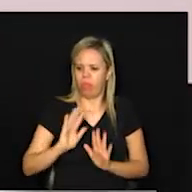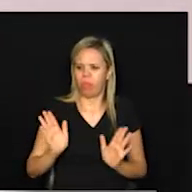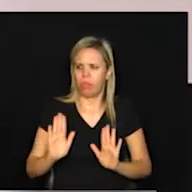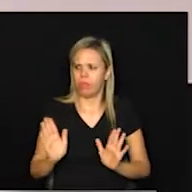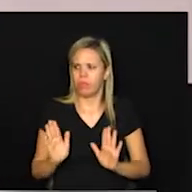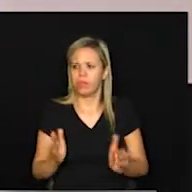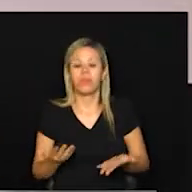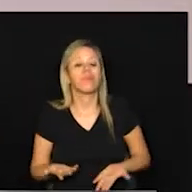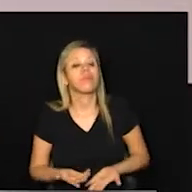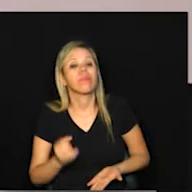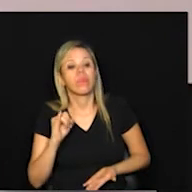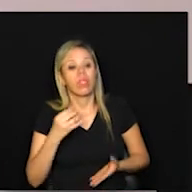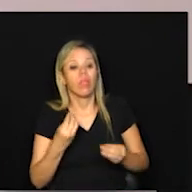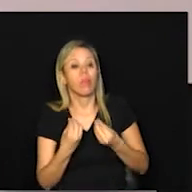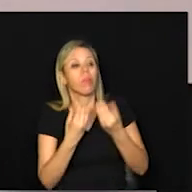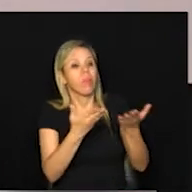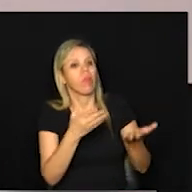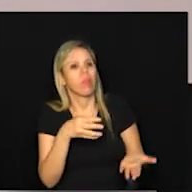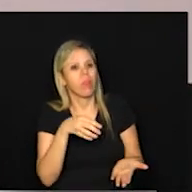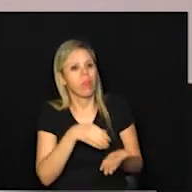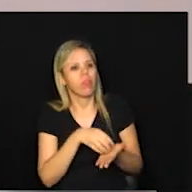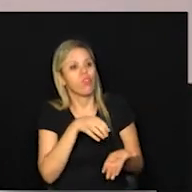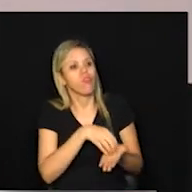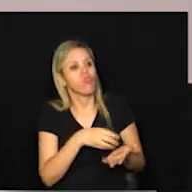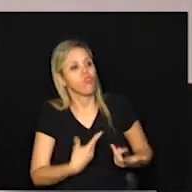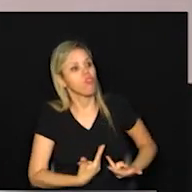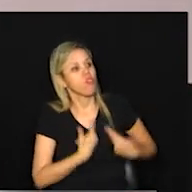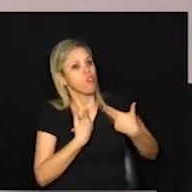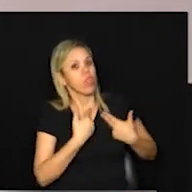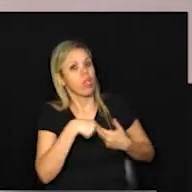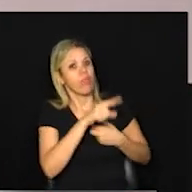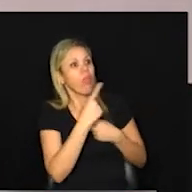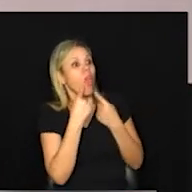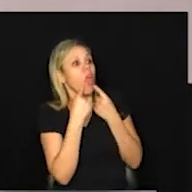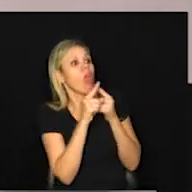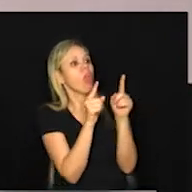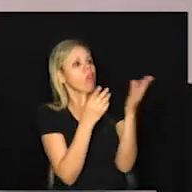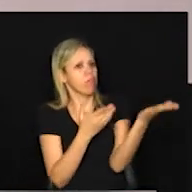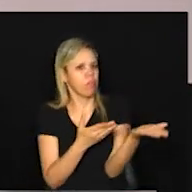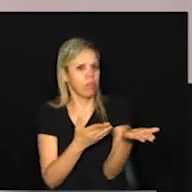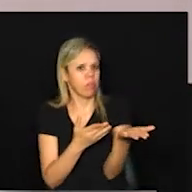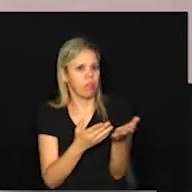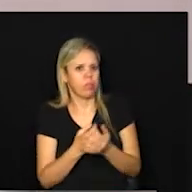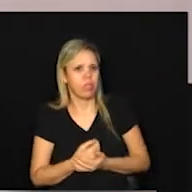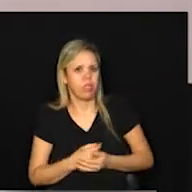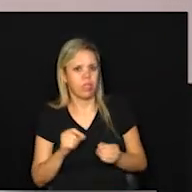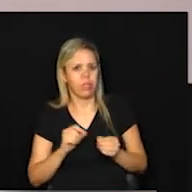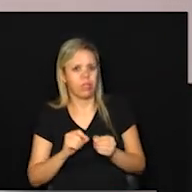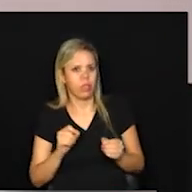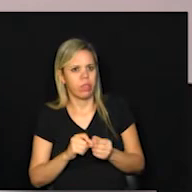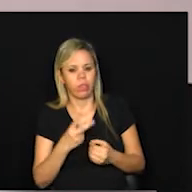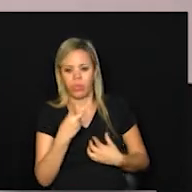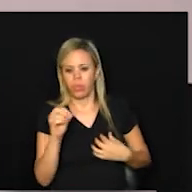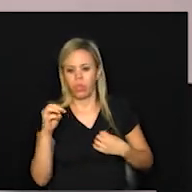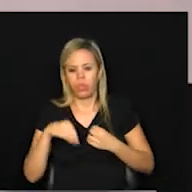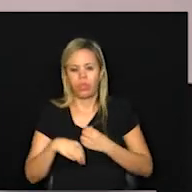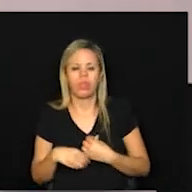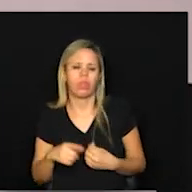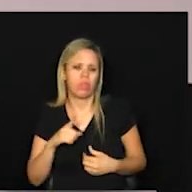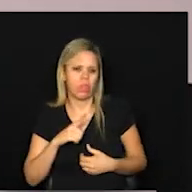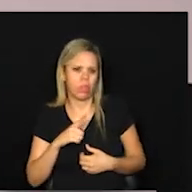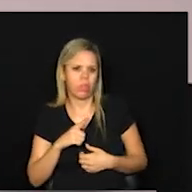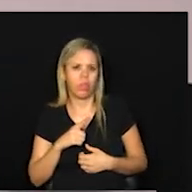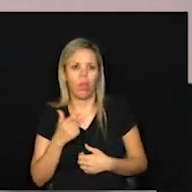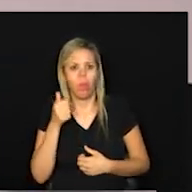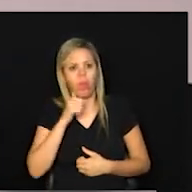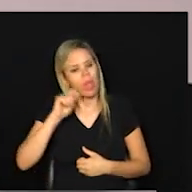que então, se eu te mandar por centro cirúrgico, eles vão reclamar. E nisso fazia coisas de 20 minutos que tinha subido uma